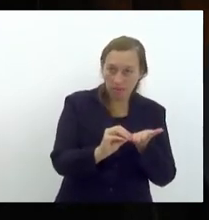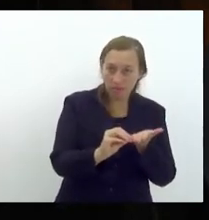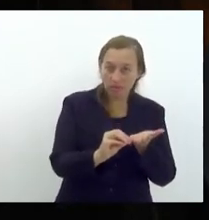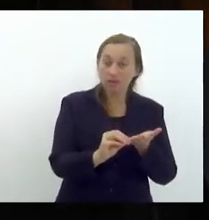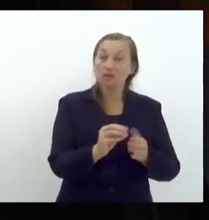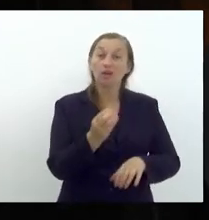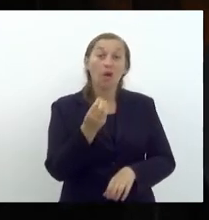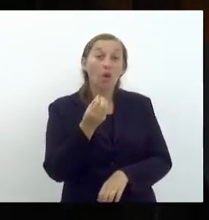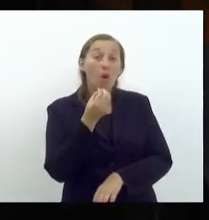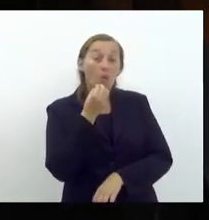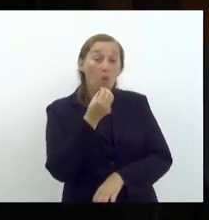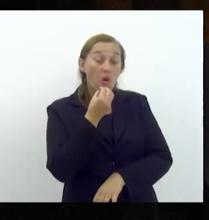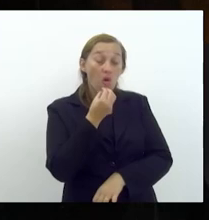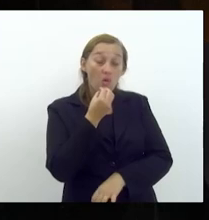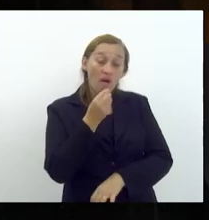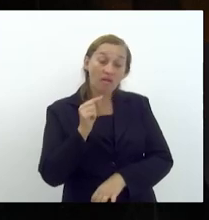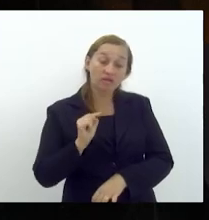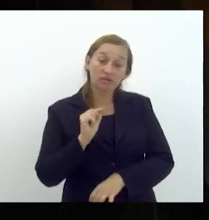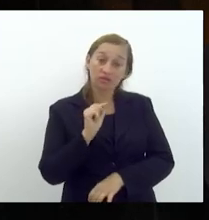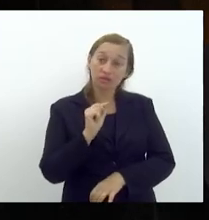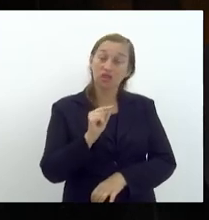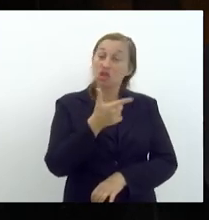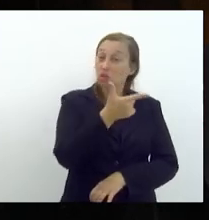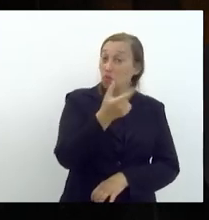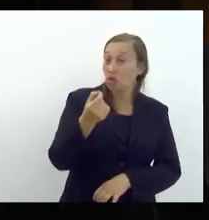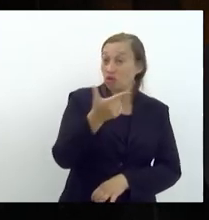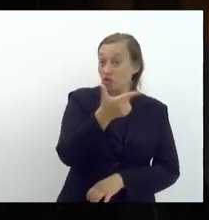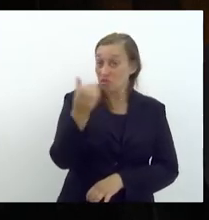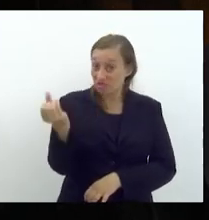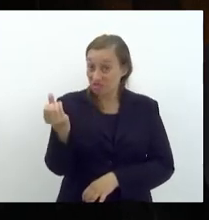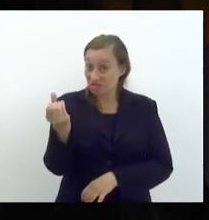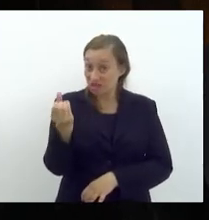oportunidade em 2016